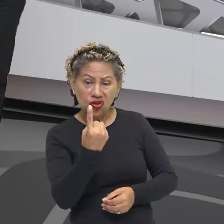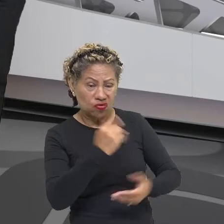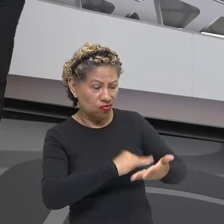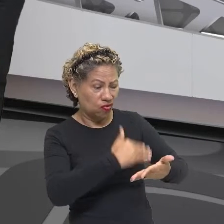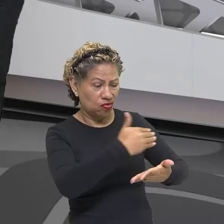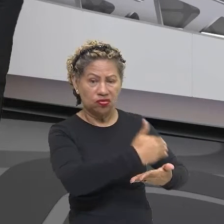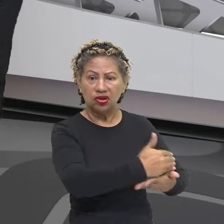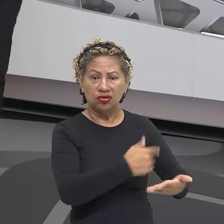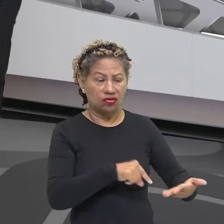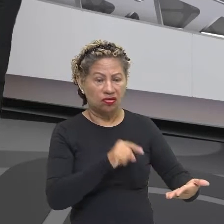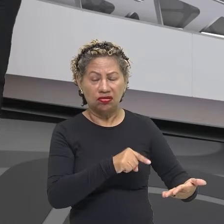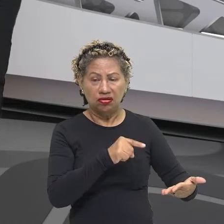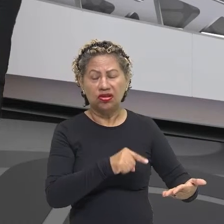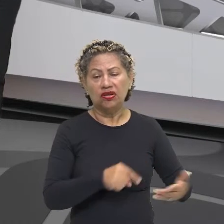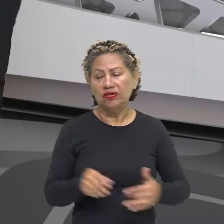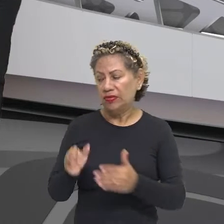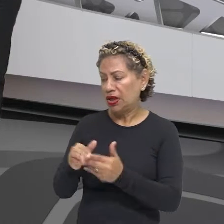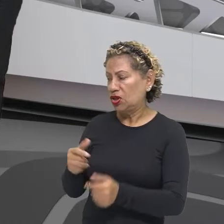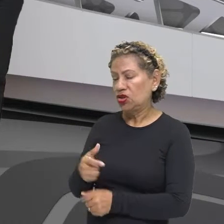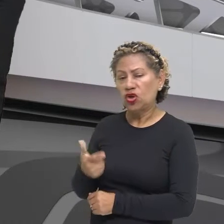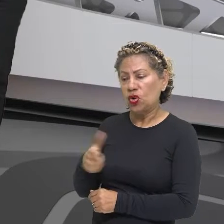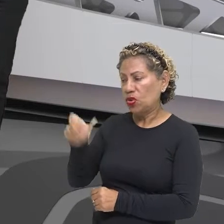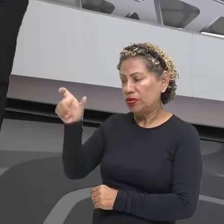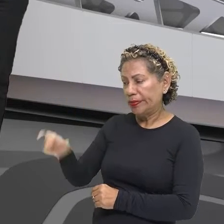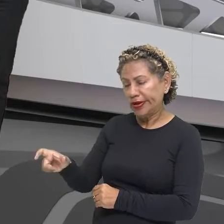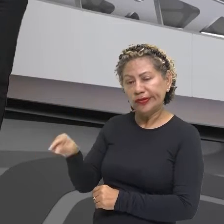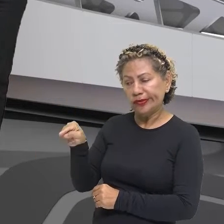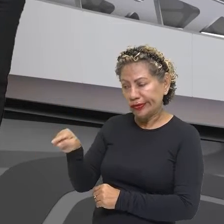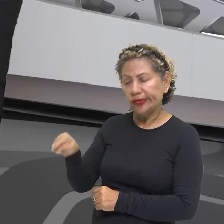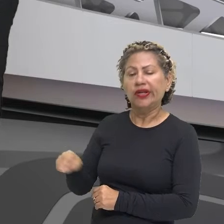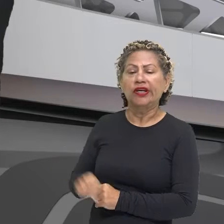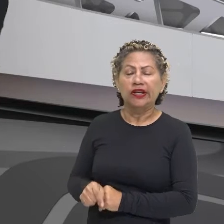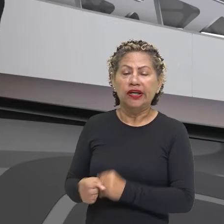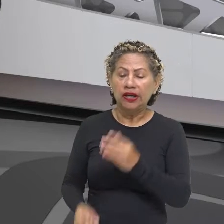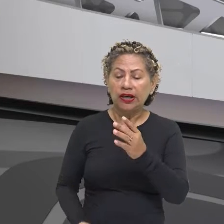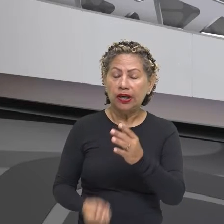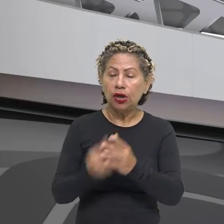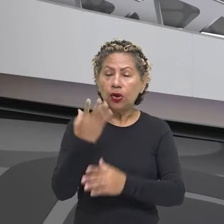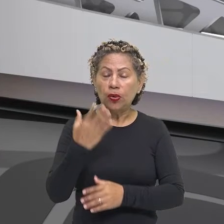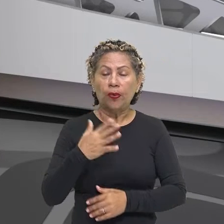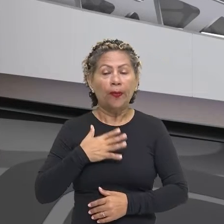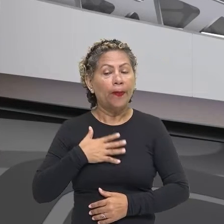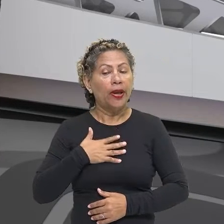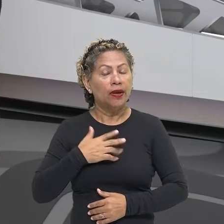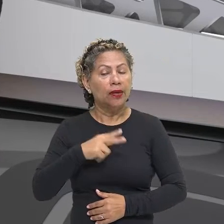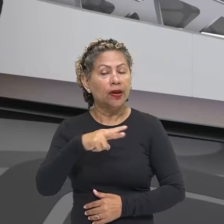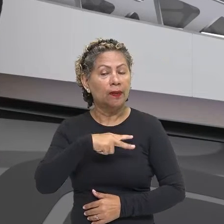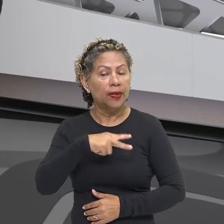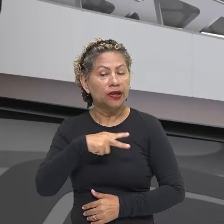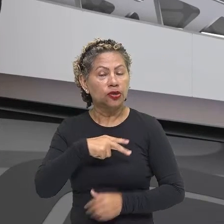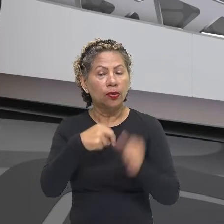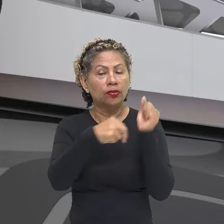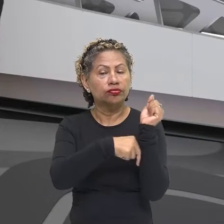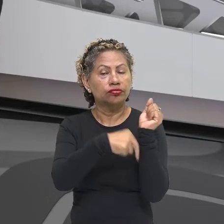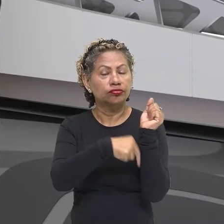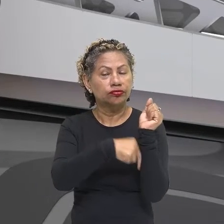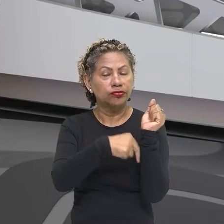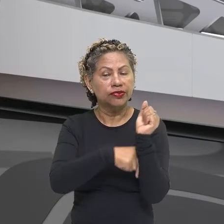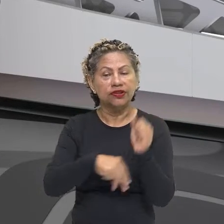da família, né? Então, o que a gente faz? Nós pedimos para as pessoas que entendem mais, né, que são